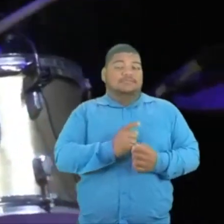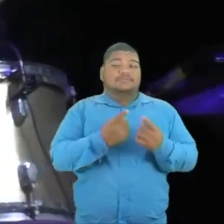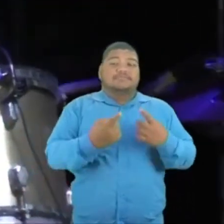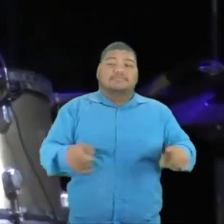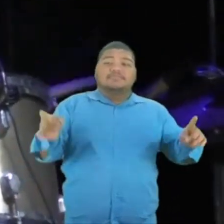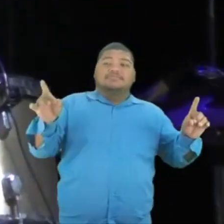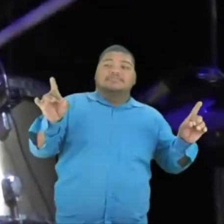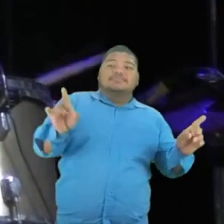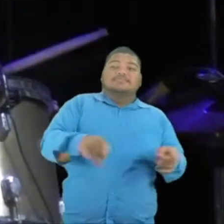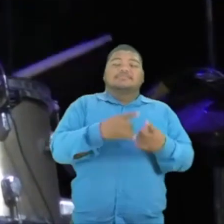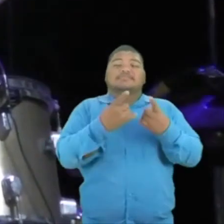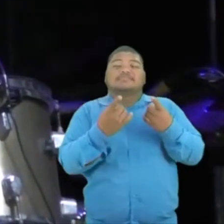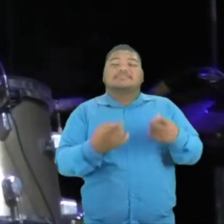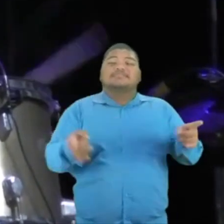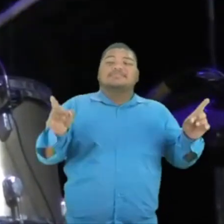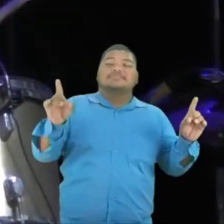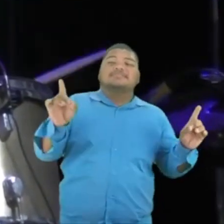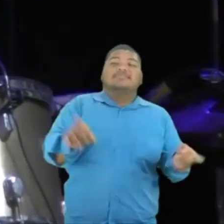gente.